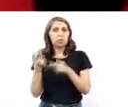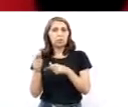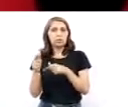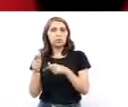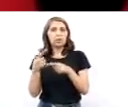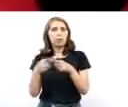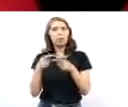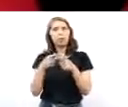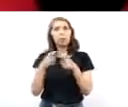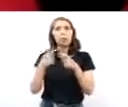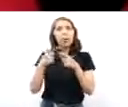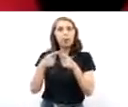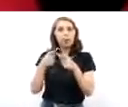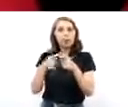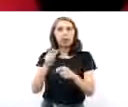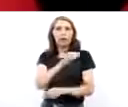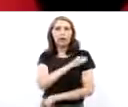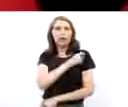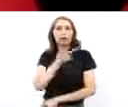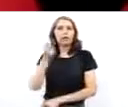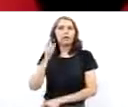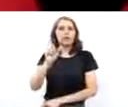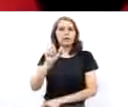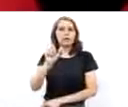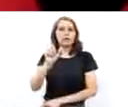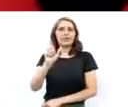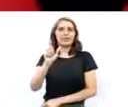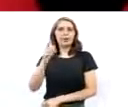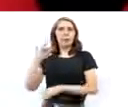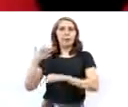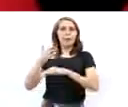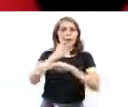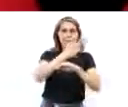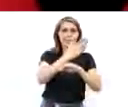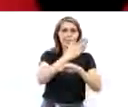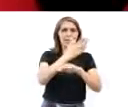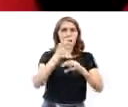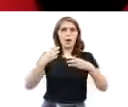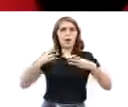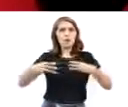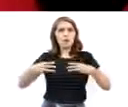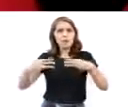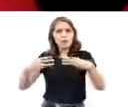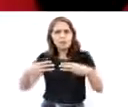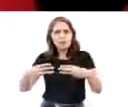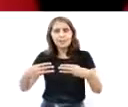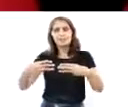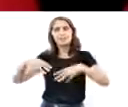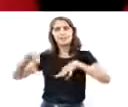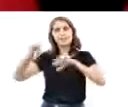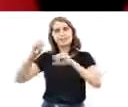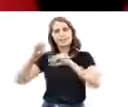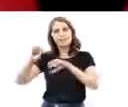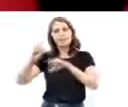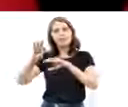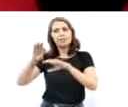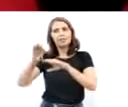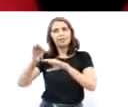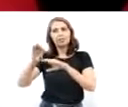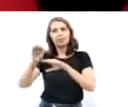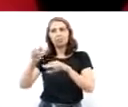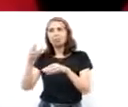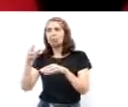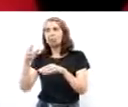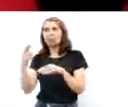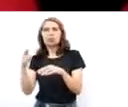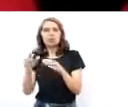O próprio governo federal, o próprio Ministério da Educação, não fez uma normativa, não criou